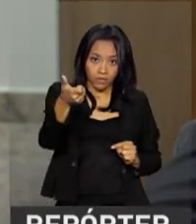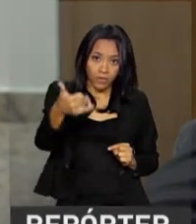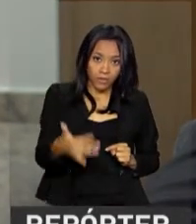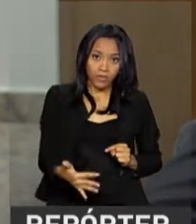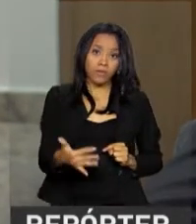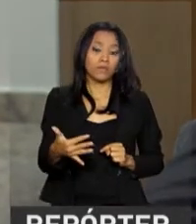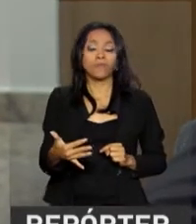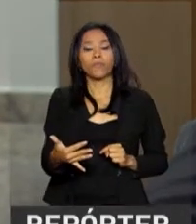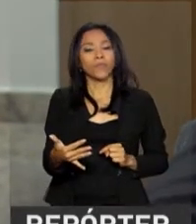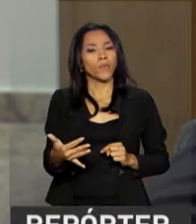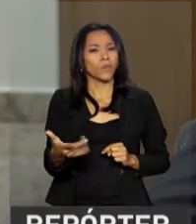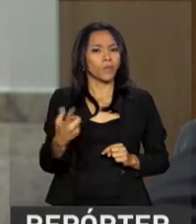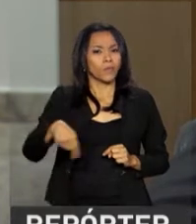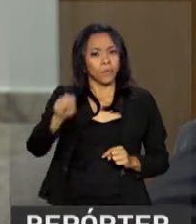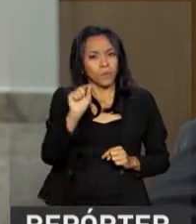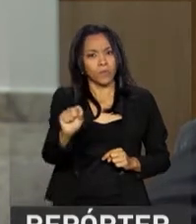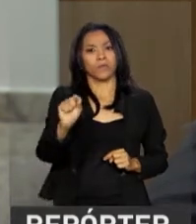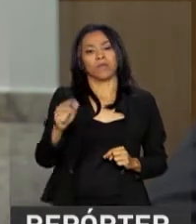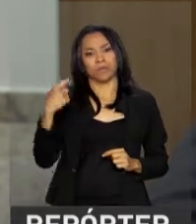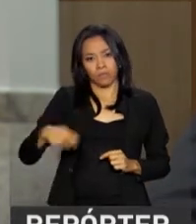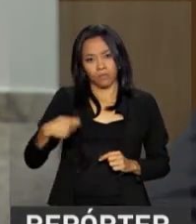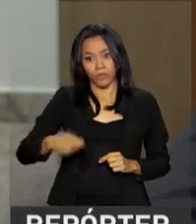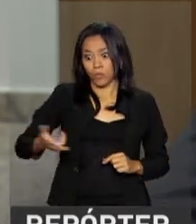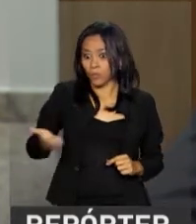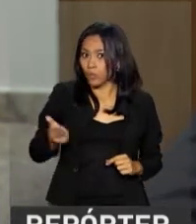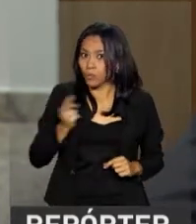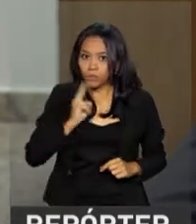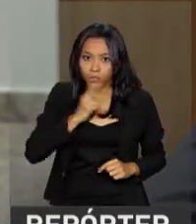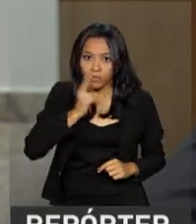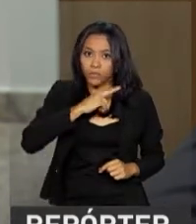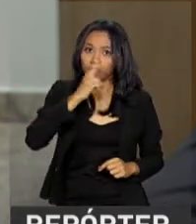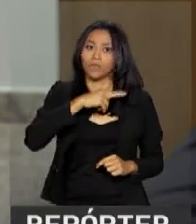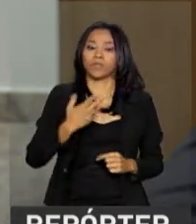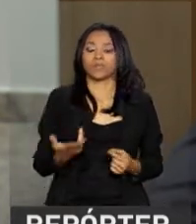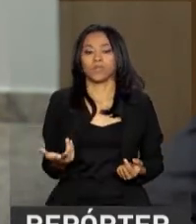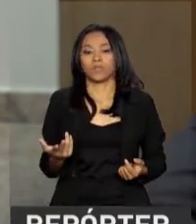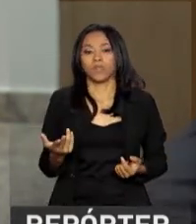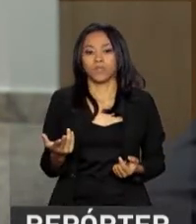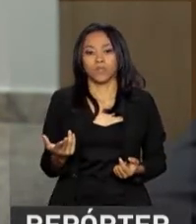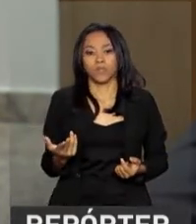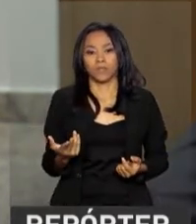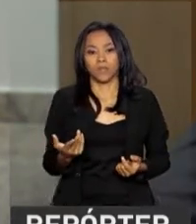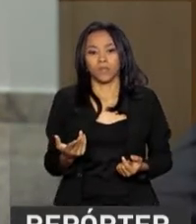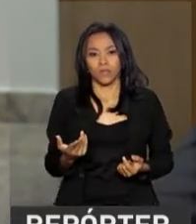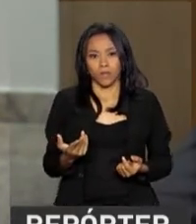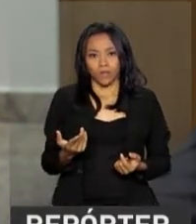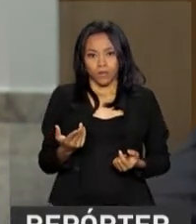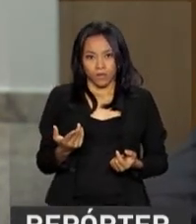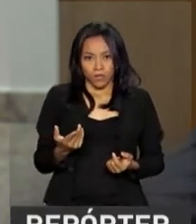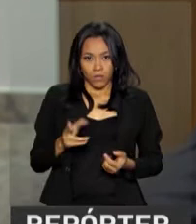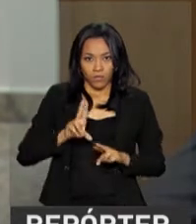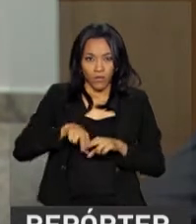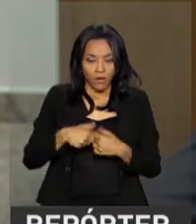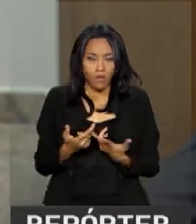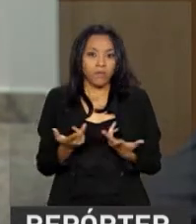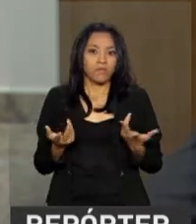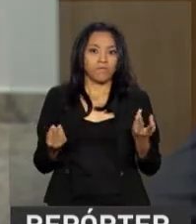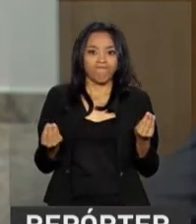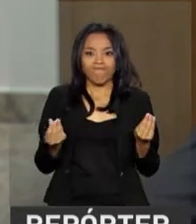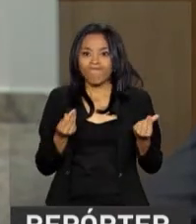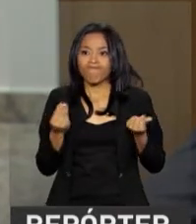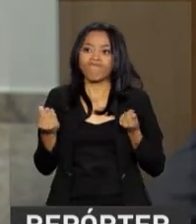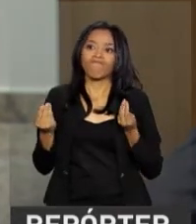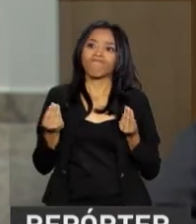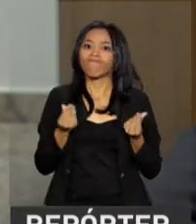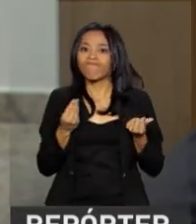necessário gente em virtude das condições de emprego que